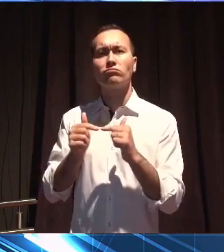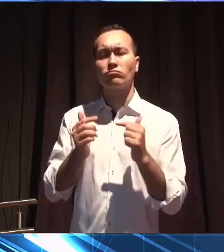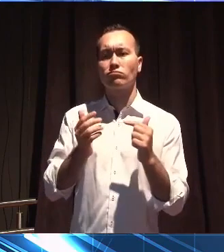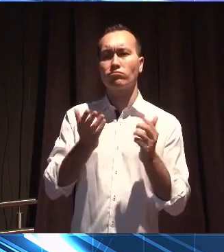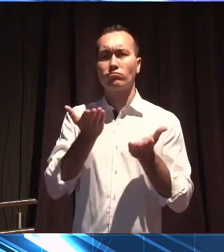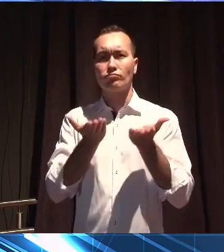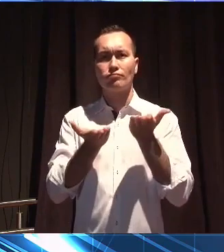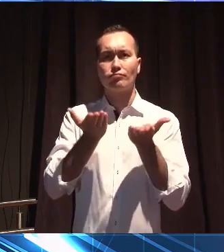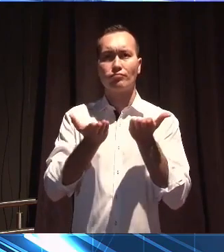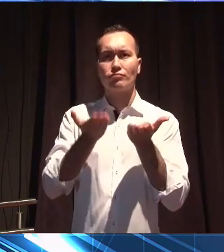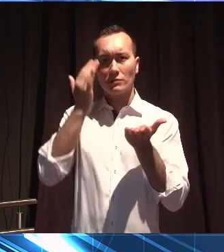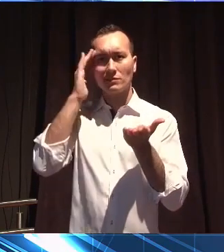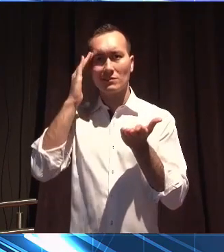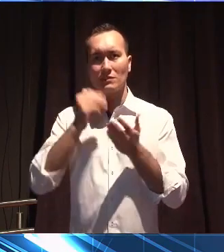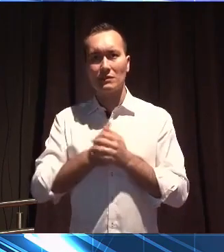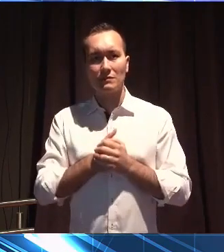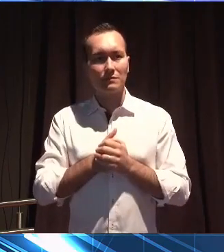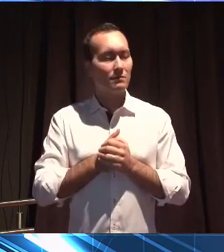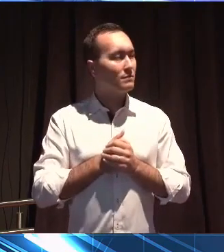break ou não.